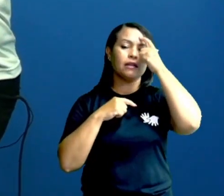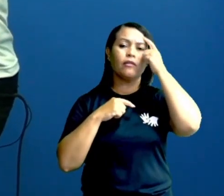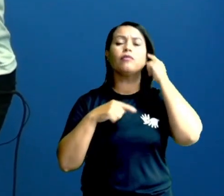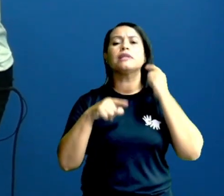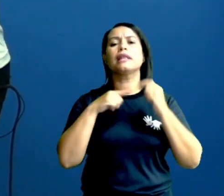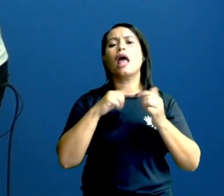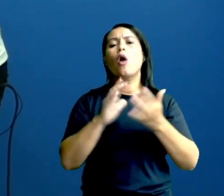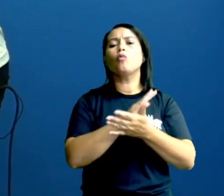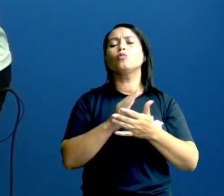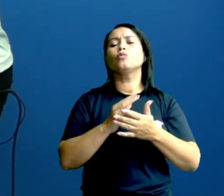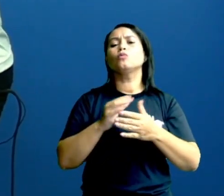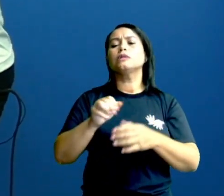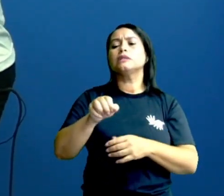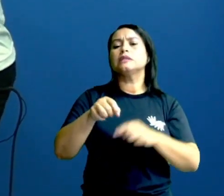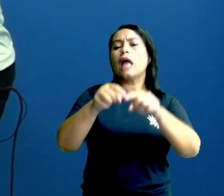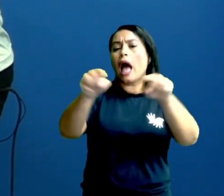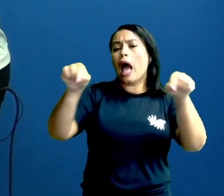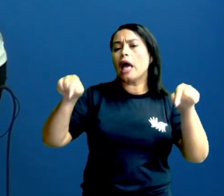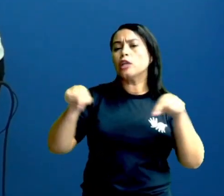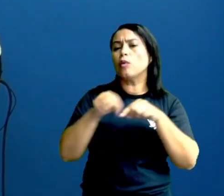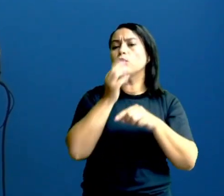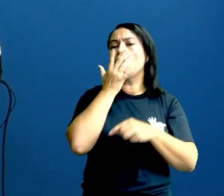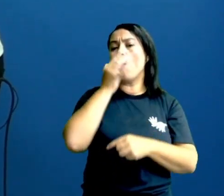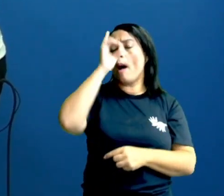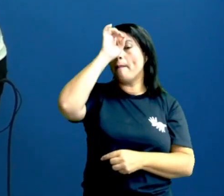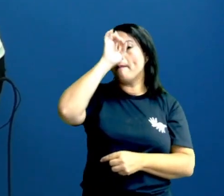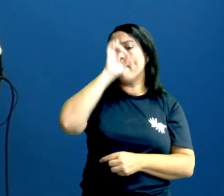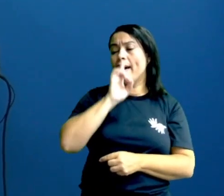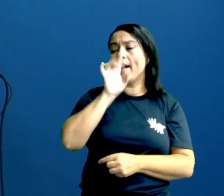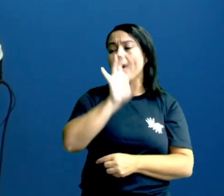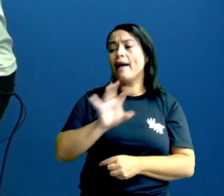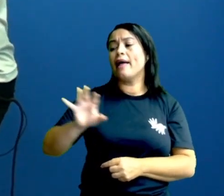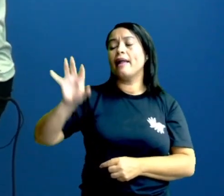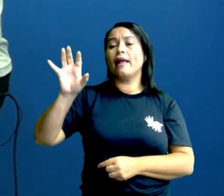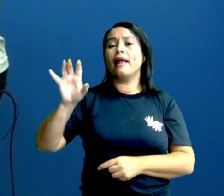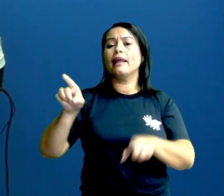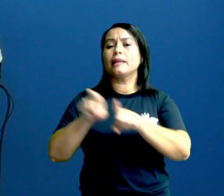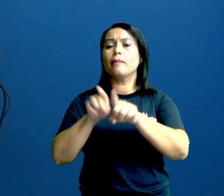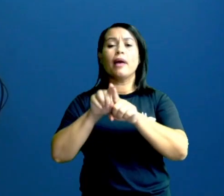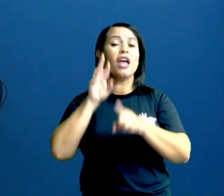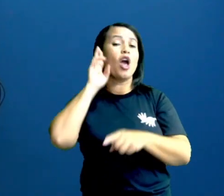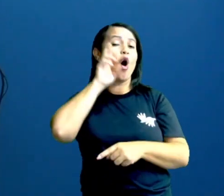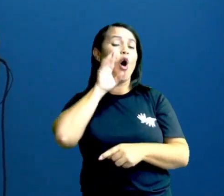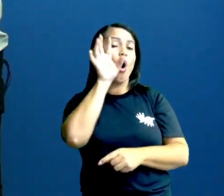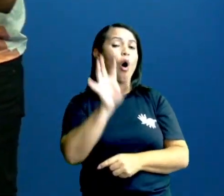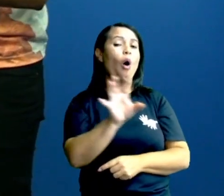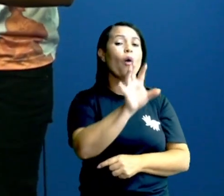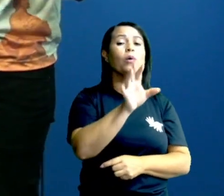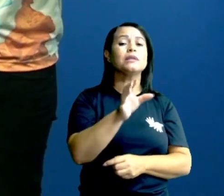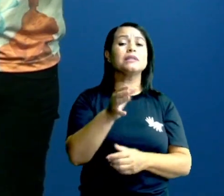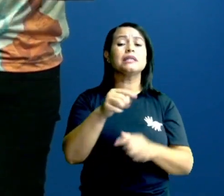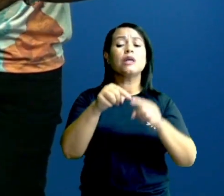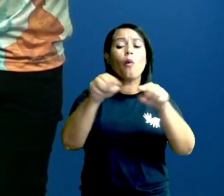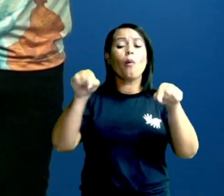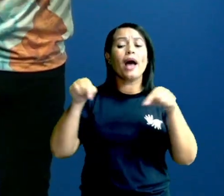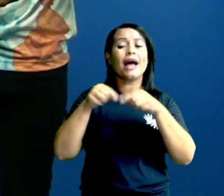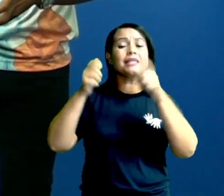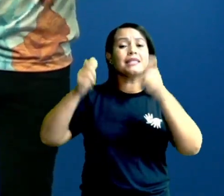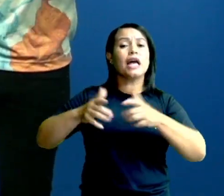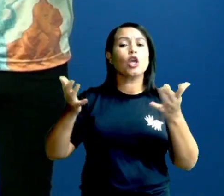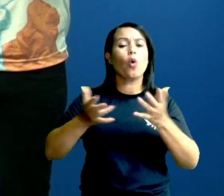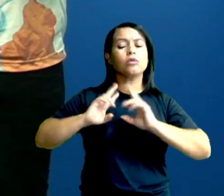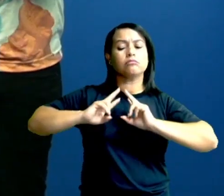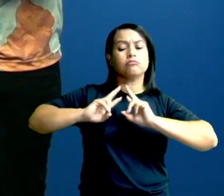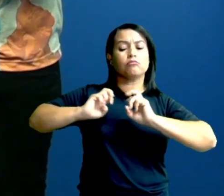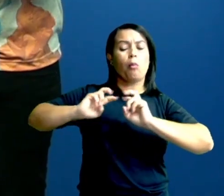você tem que territórios aqui ó nessa parte amarela e nessa parte mais rosa desse mapa que são exatamente as áreas que hoje estão sendo